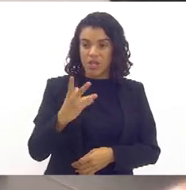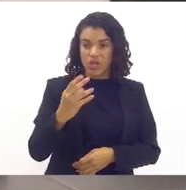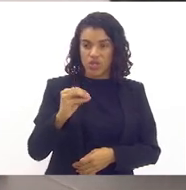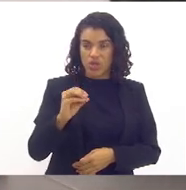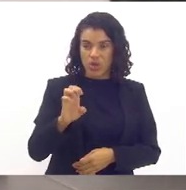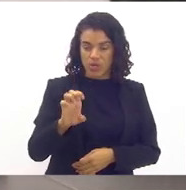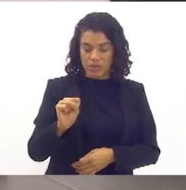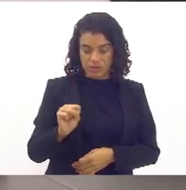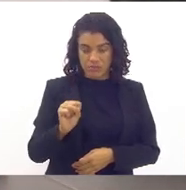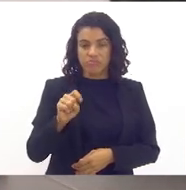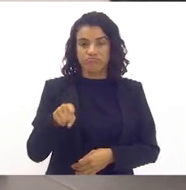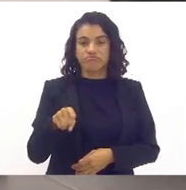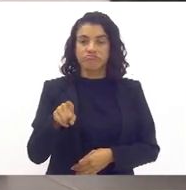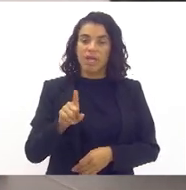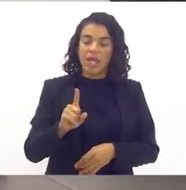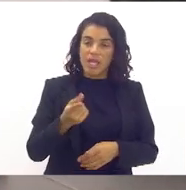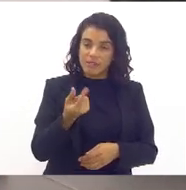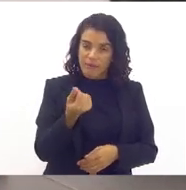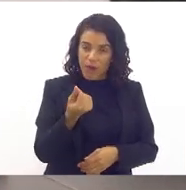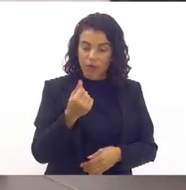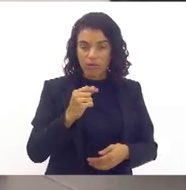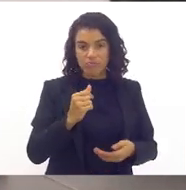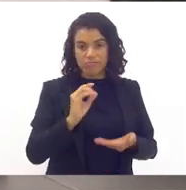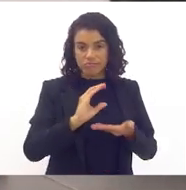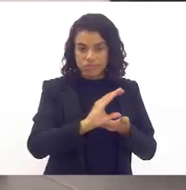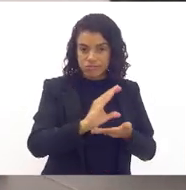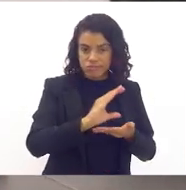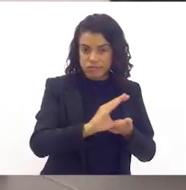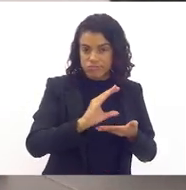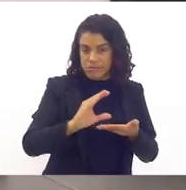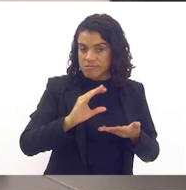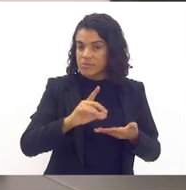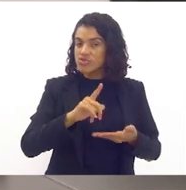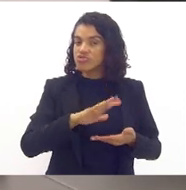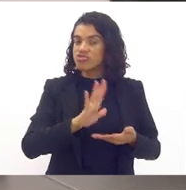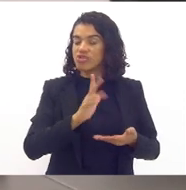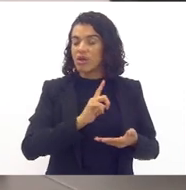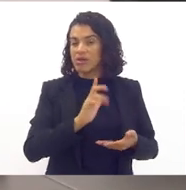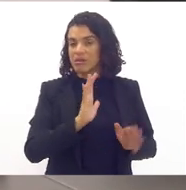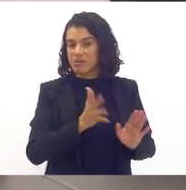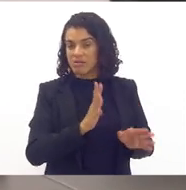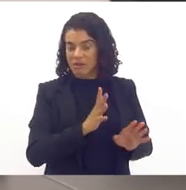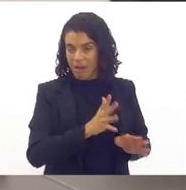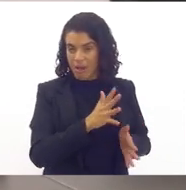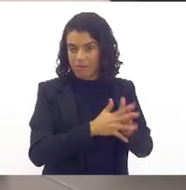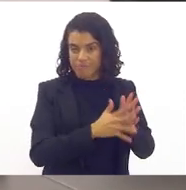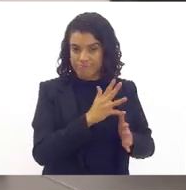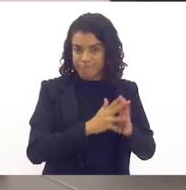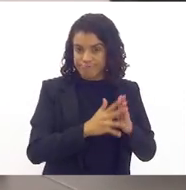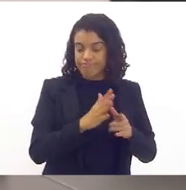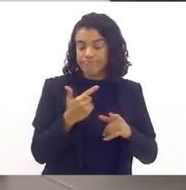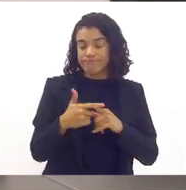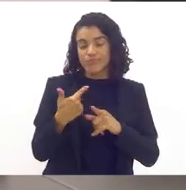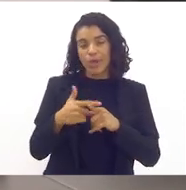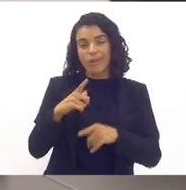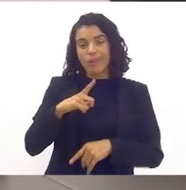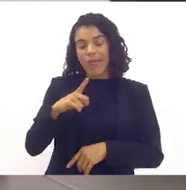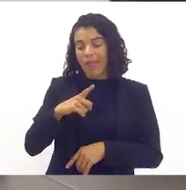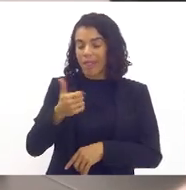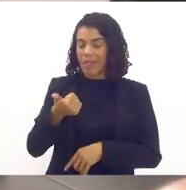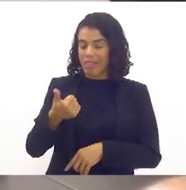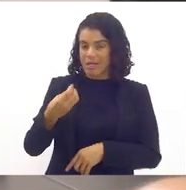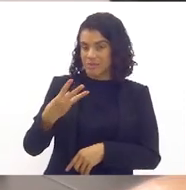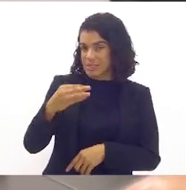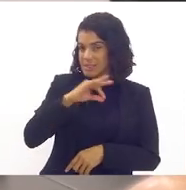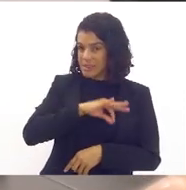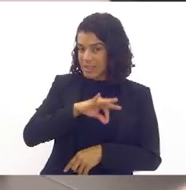Lembrando que boa parte desses recursos já estão comprometidos, porque a gente também tem contas que incidem mais no segundo semestre, que é 13º,